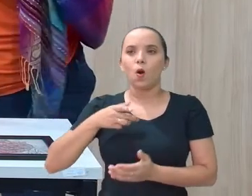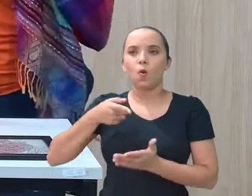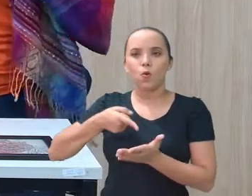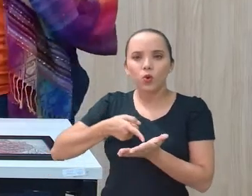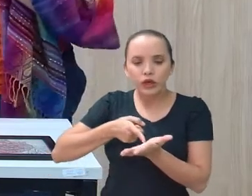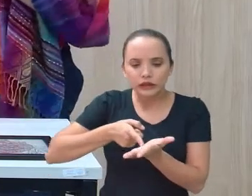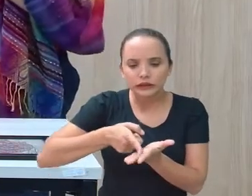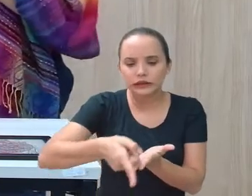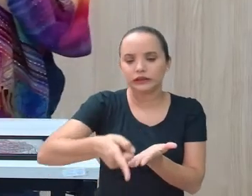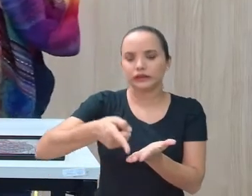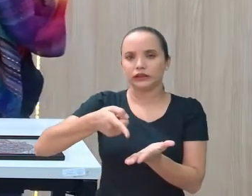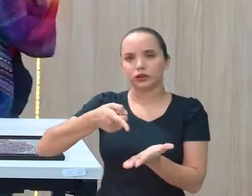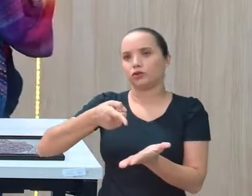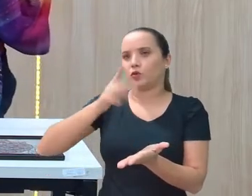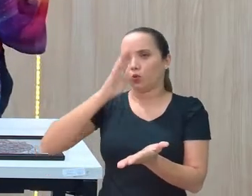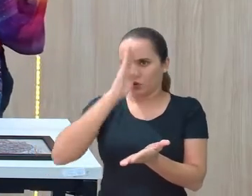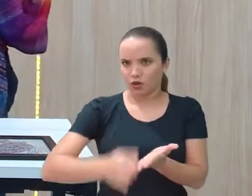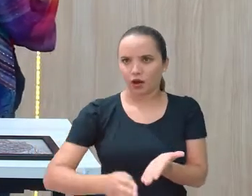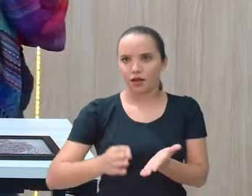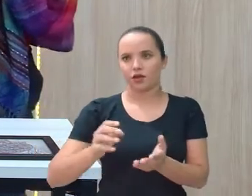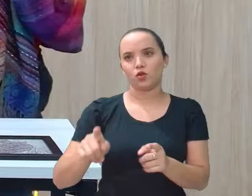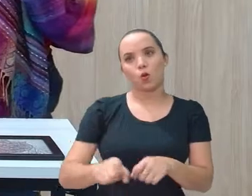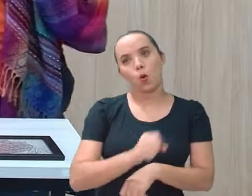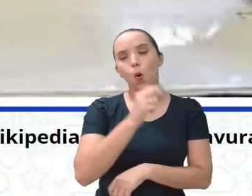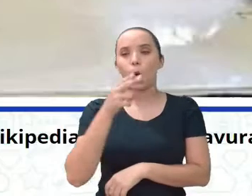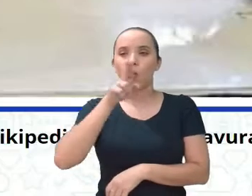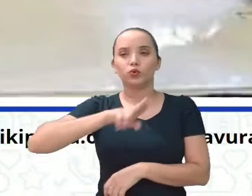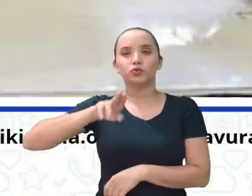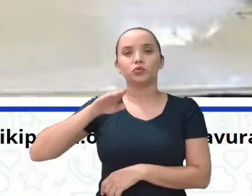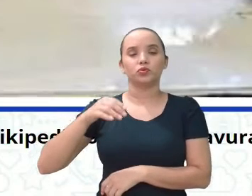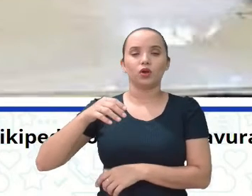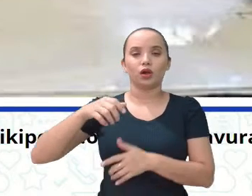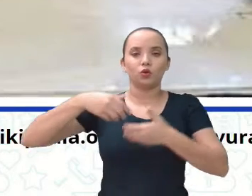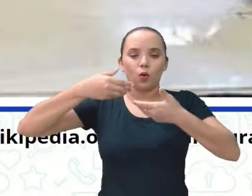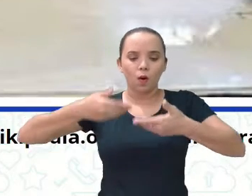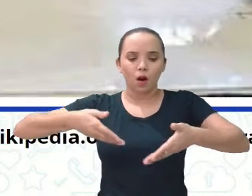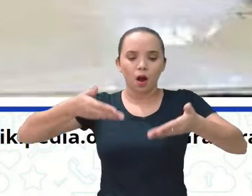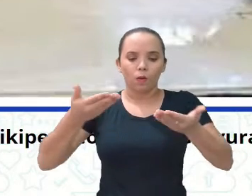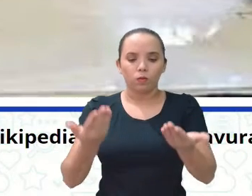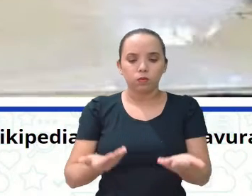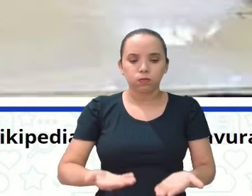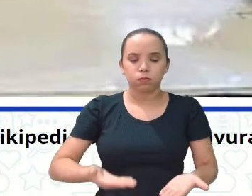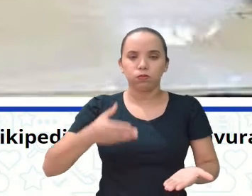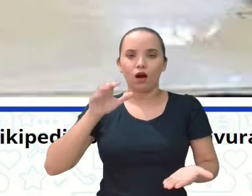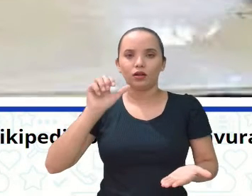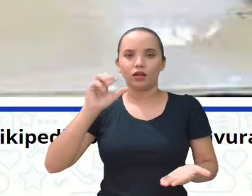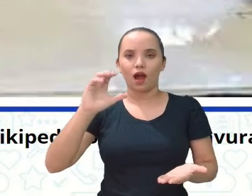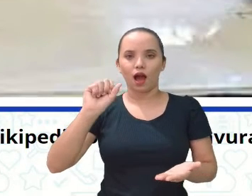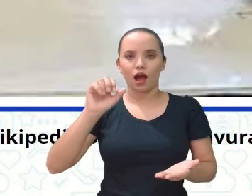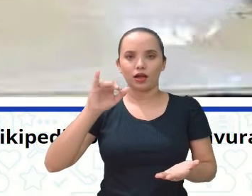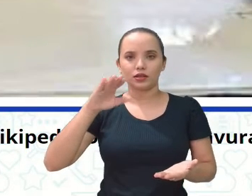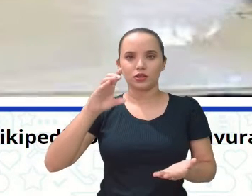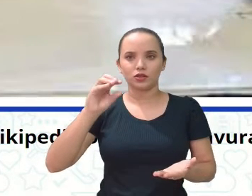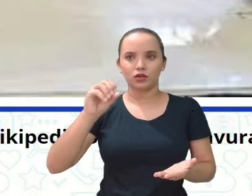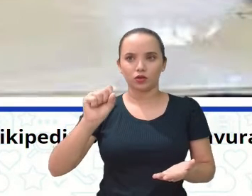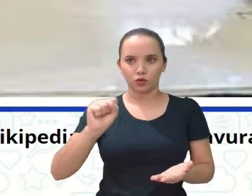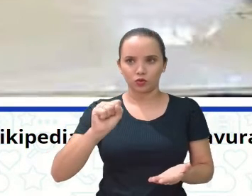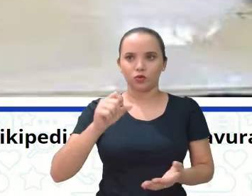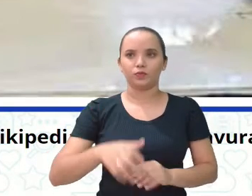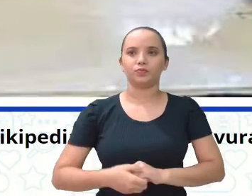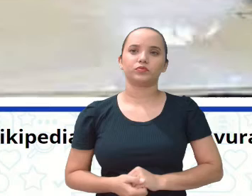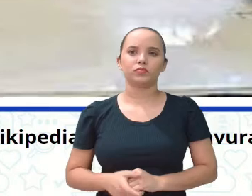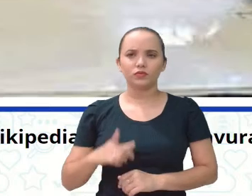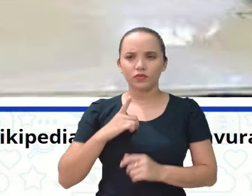né? Direta ou pelo uso de banho de ácido, né? Chama-se água forte, água